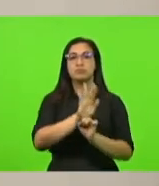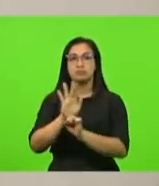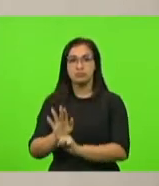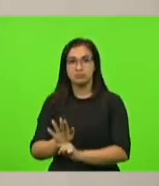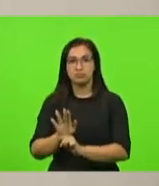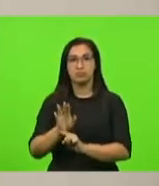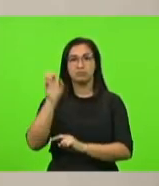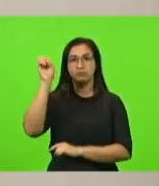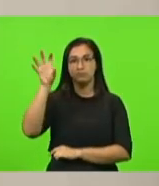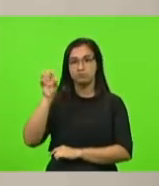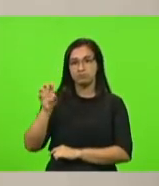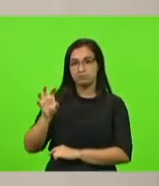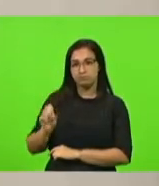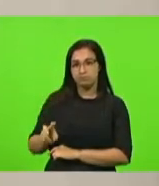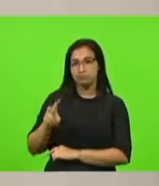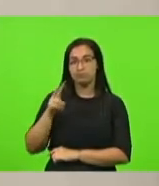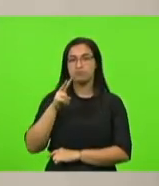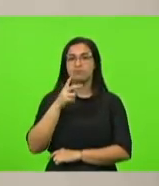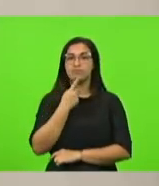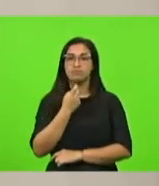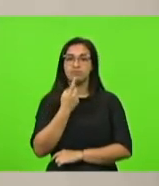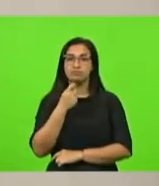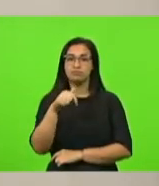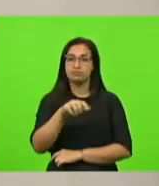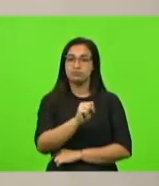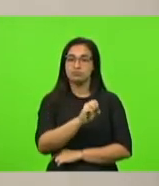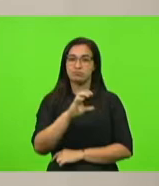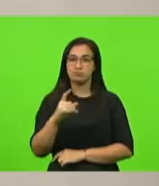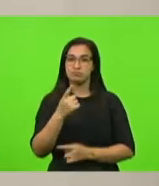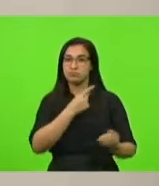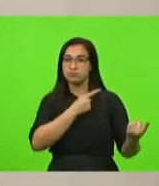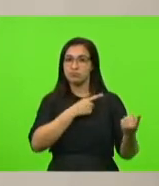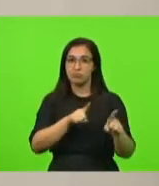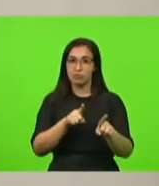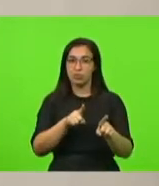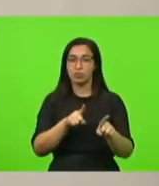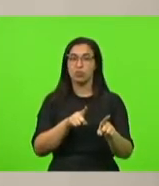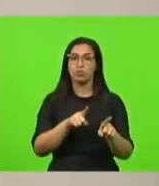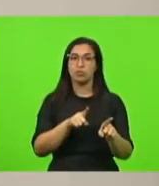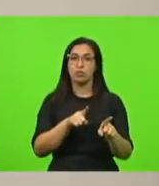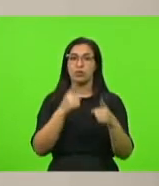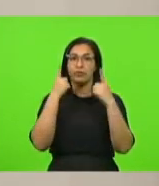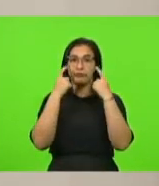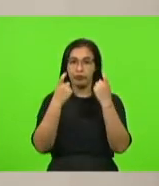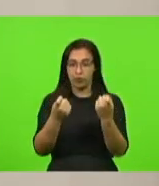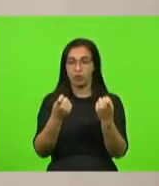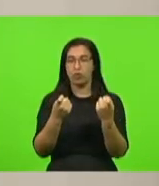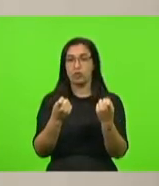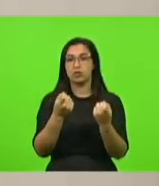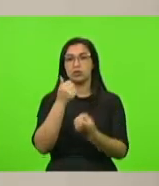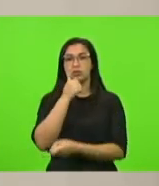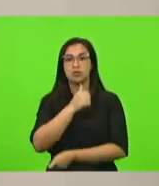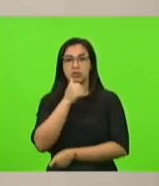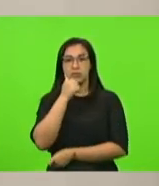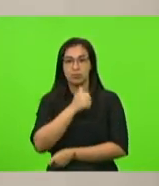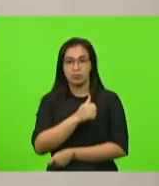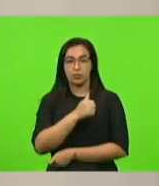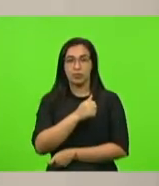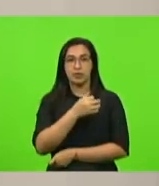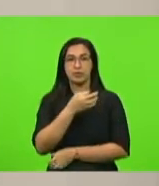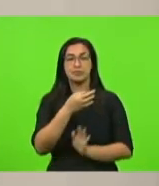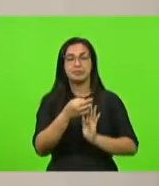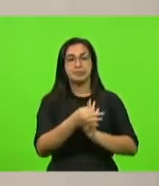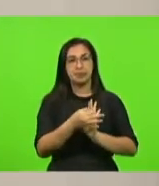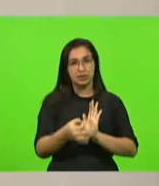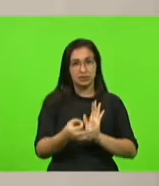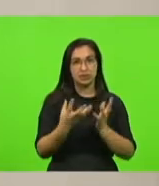no âmbito do Estado de Santa Catarina, visando o combate e a prevenção à violência contra a mulher. Com pareceres favoráveis das comissões de